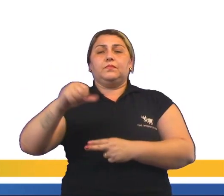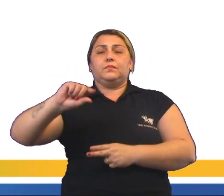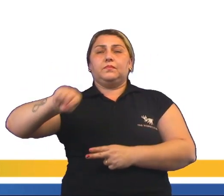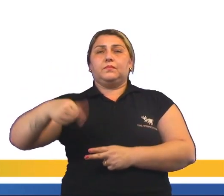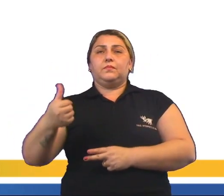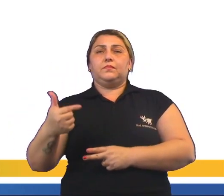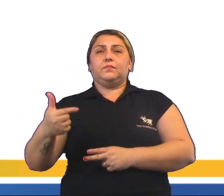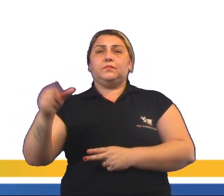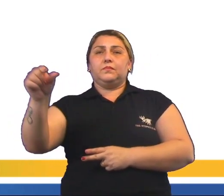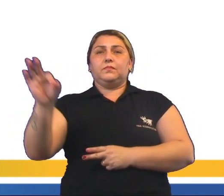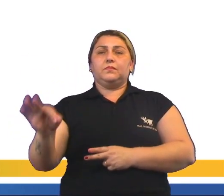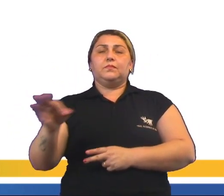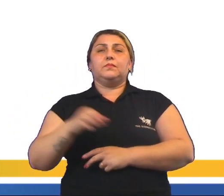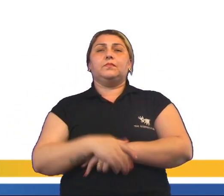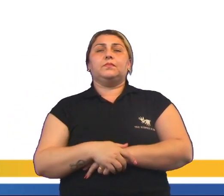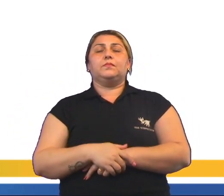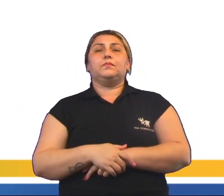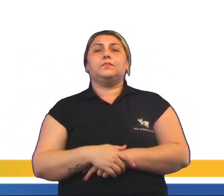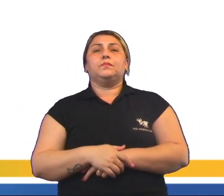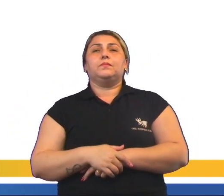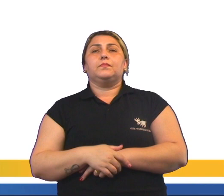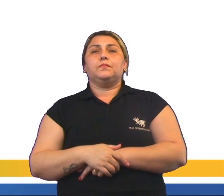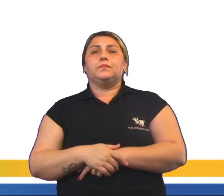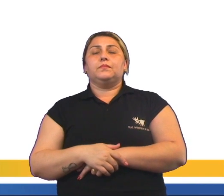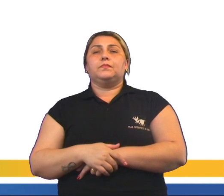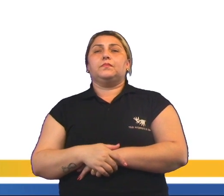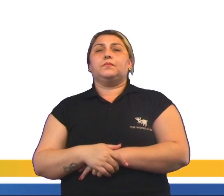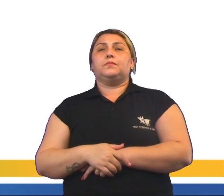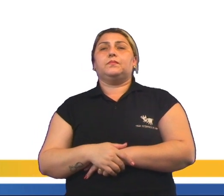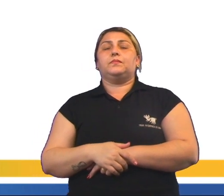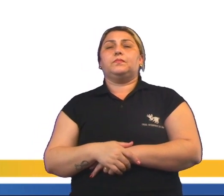0,292 vezes 100, que é igual a